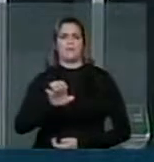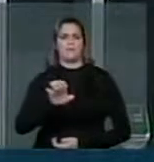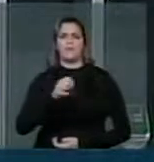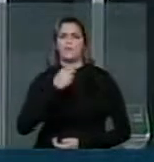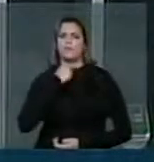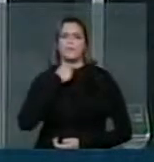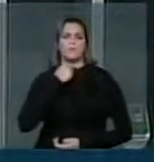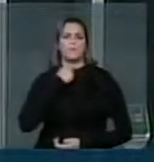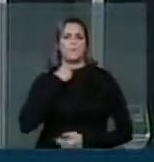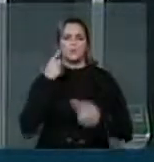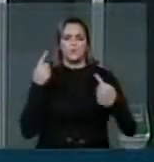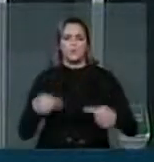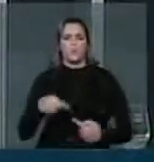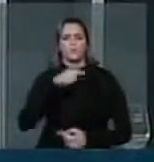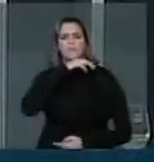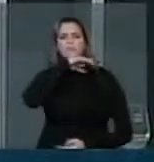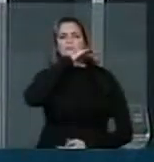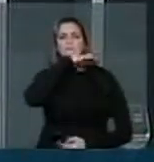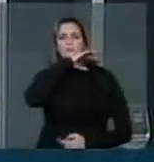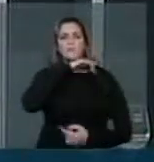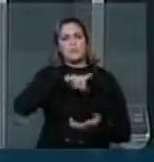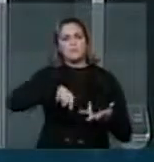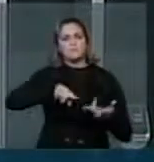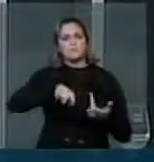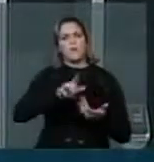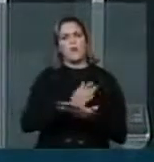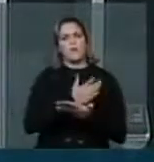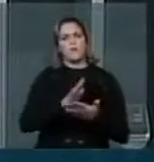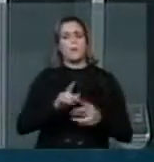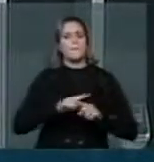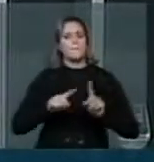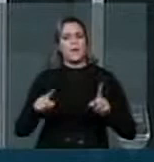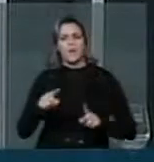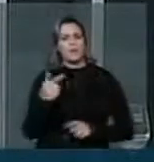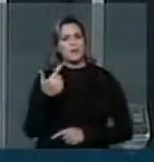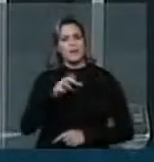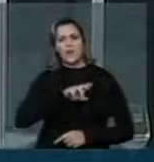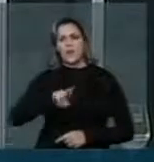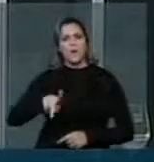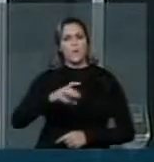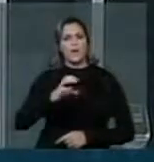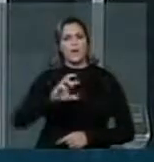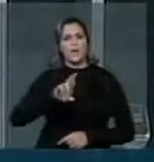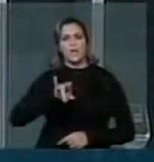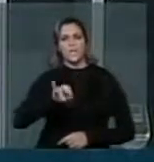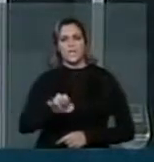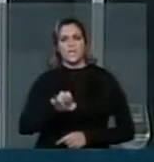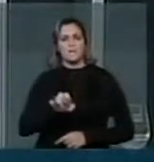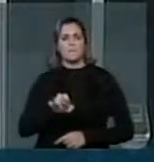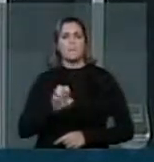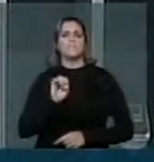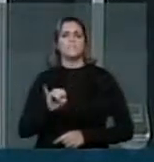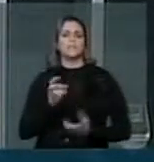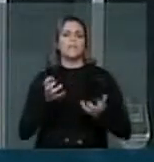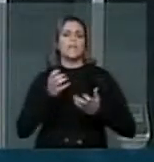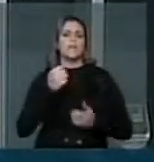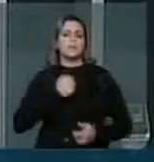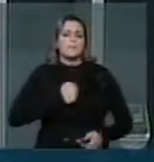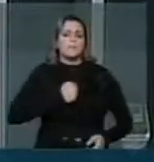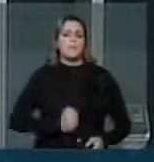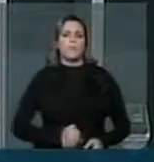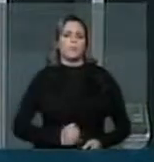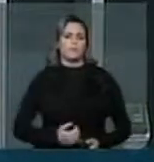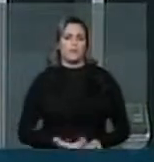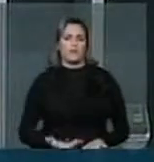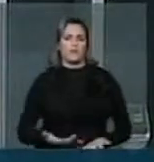destas espécies, mas não o é atentar contra a vida humana, contra a espécie humana. Há poucos